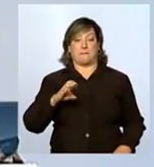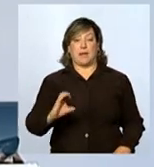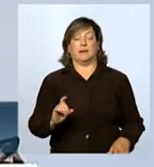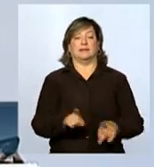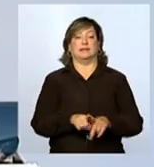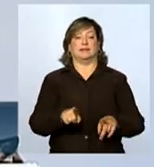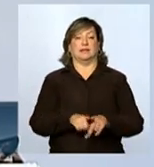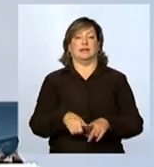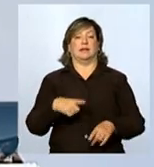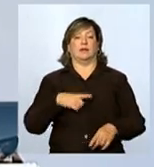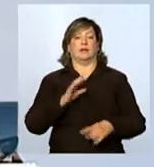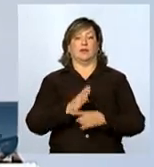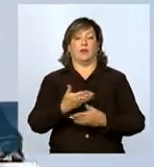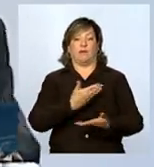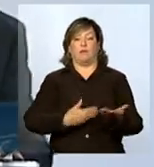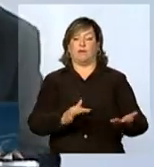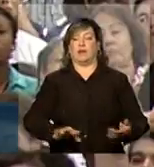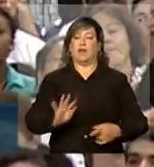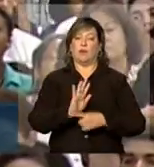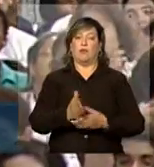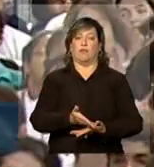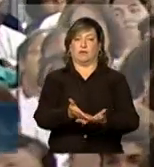mais oportunidades para vocês. Muito obrigado.